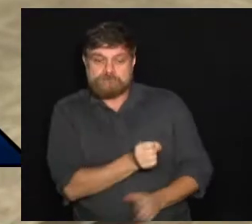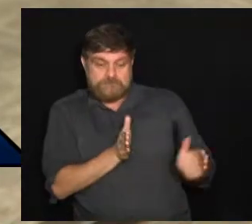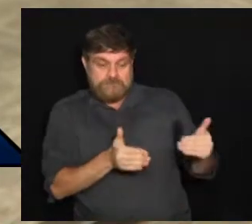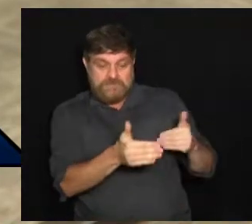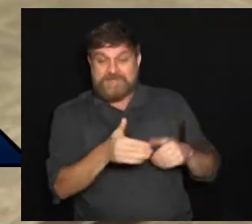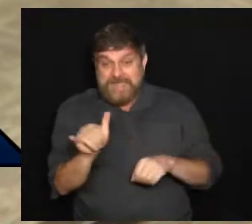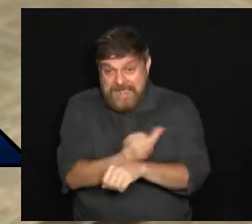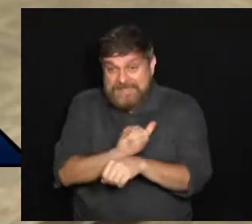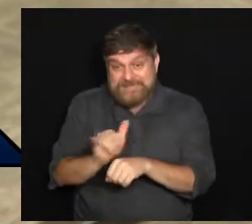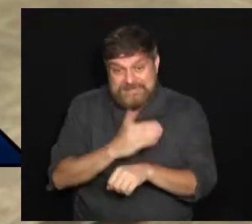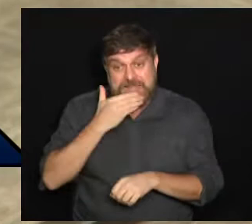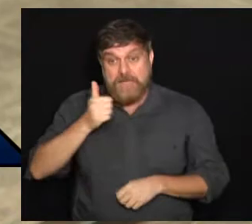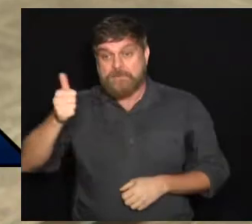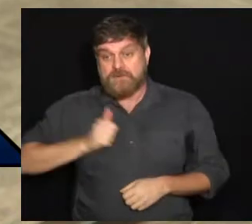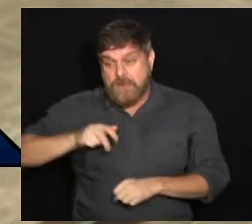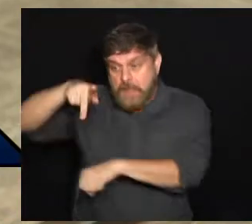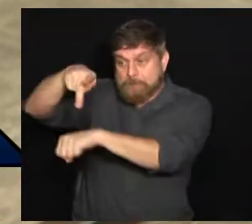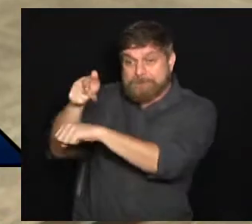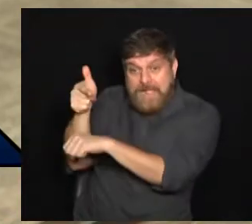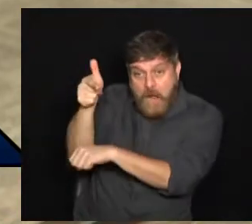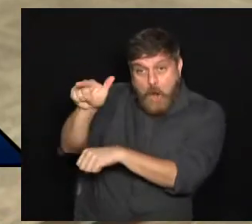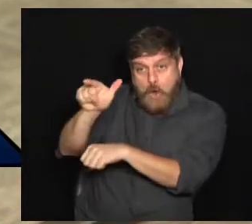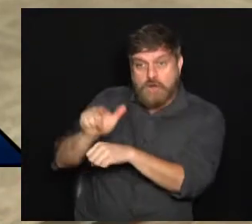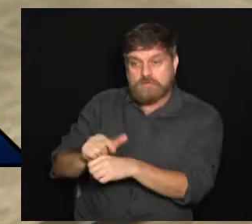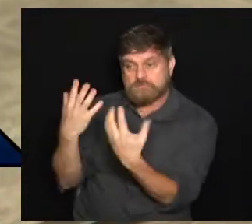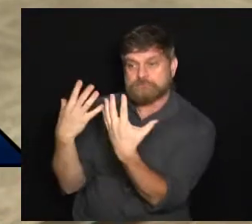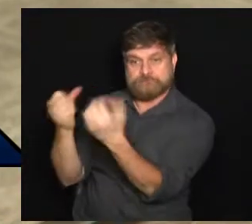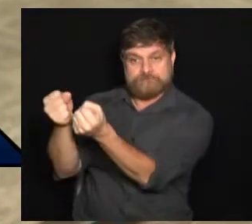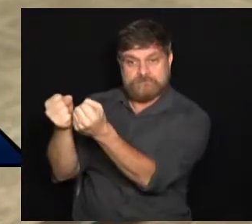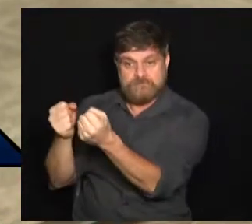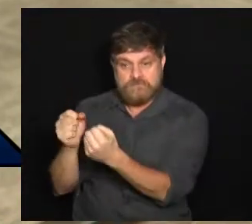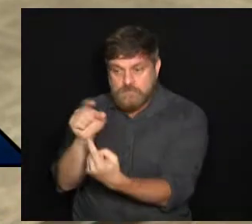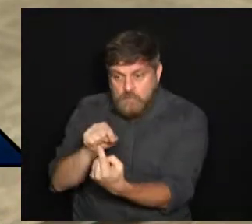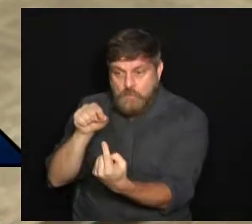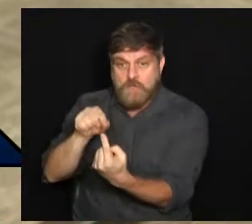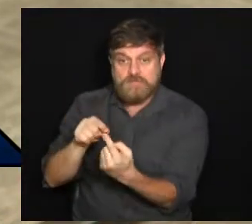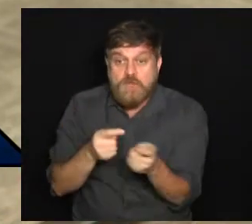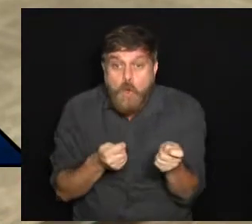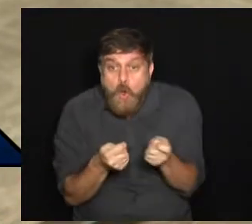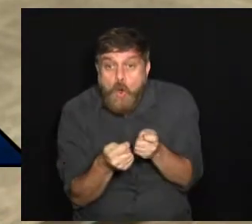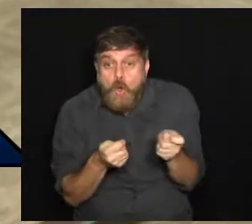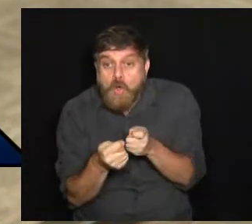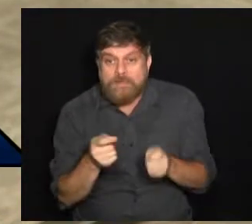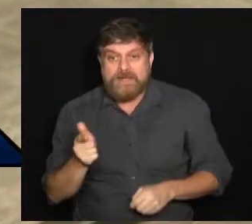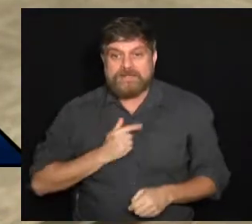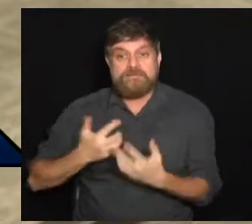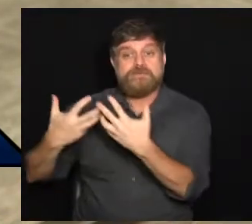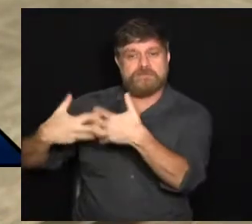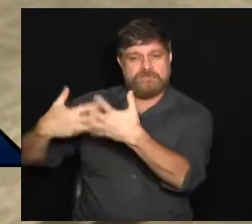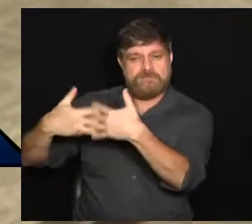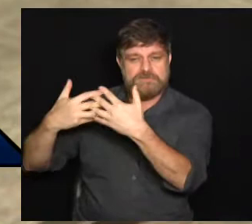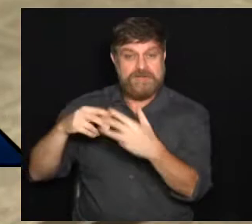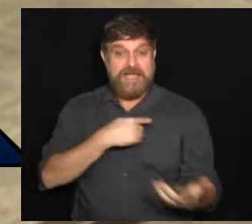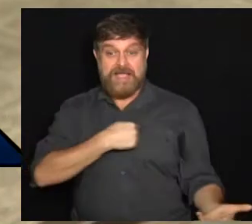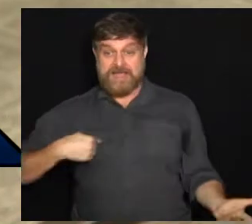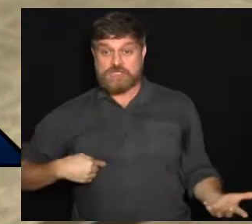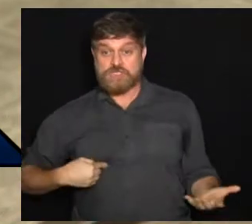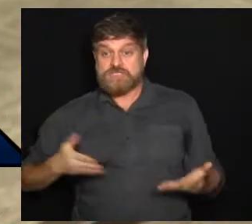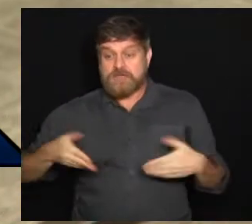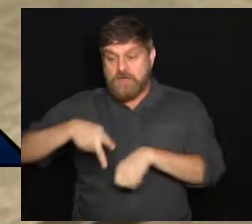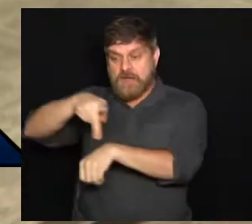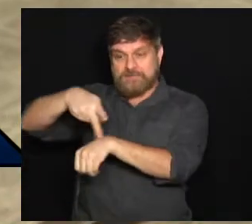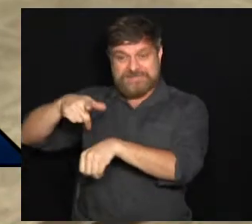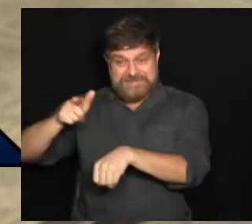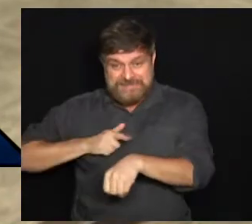caminho que foi adotado por outros países do mundo para poder fazer o controle e que teve alta eficácia, né? A China, nesse momento, tem